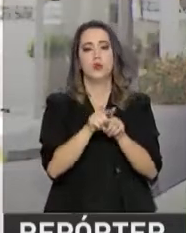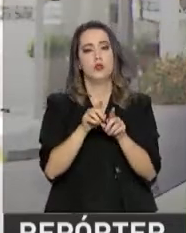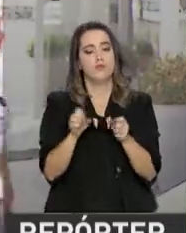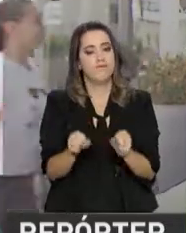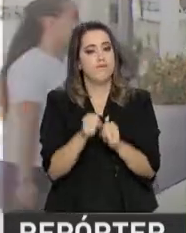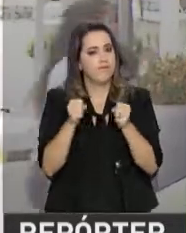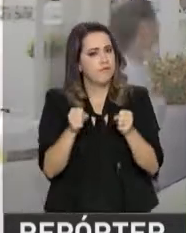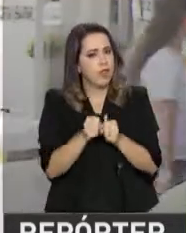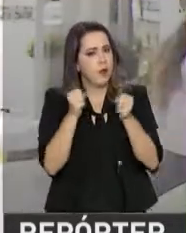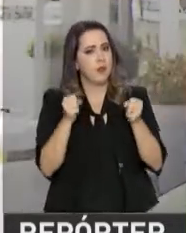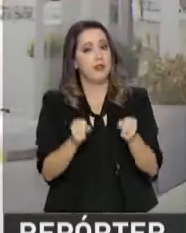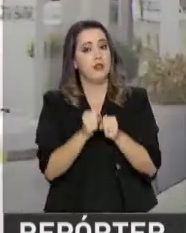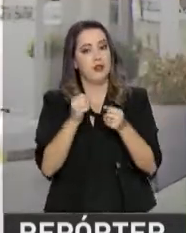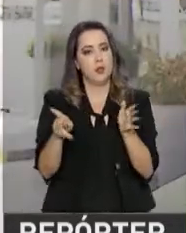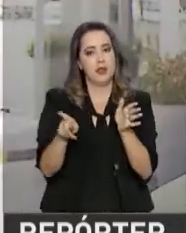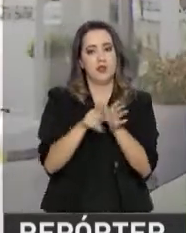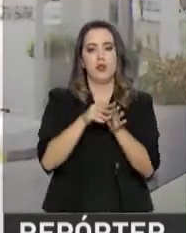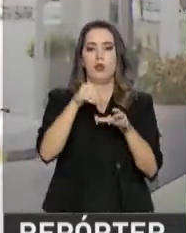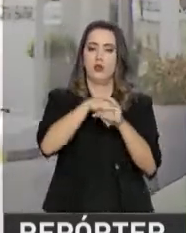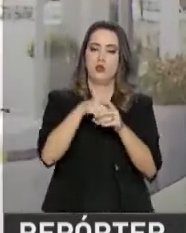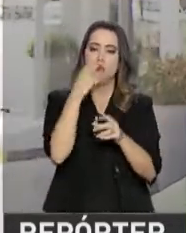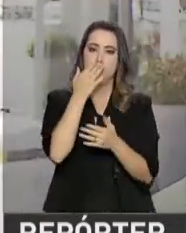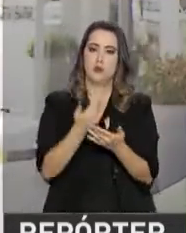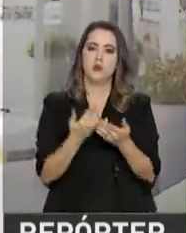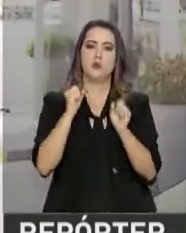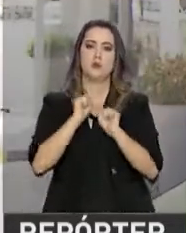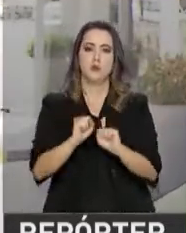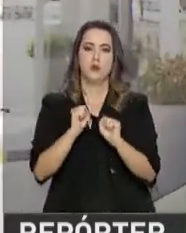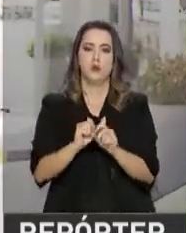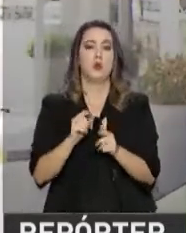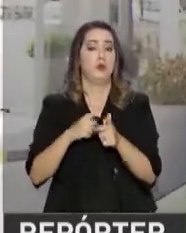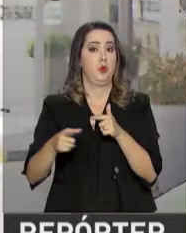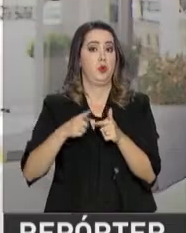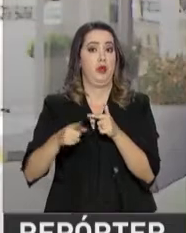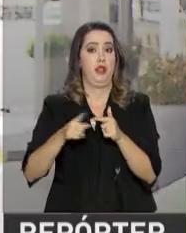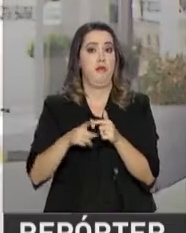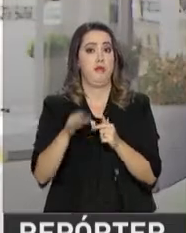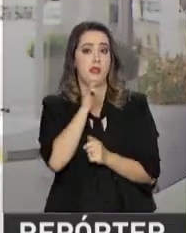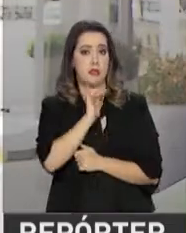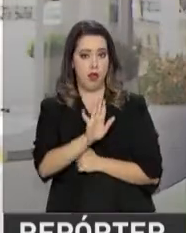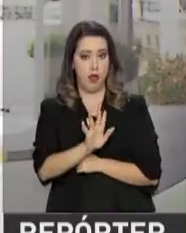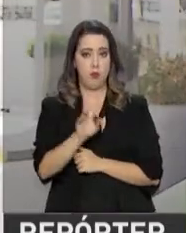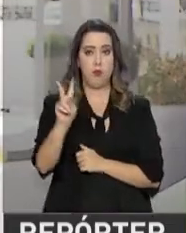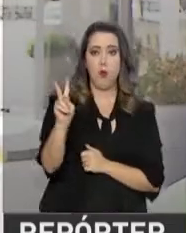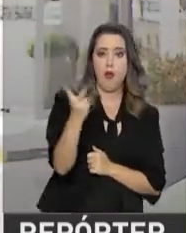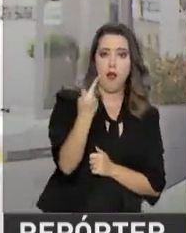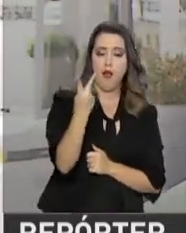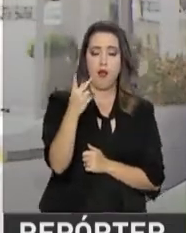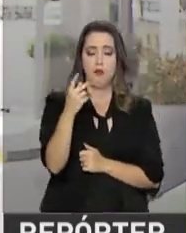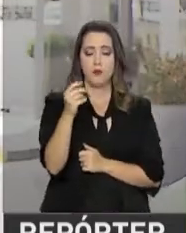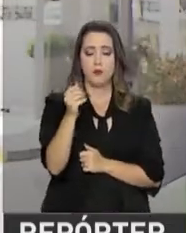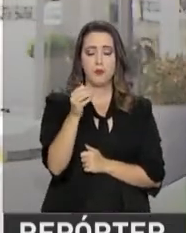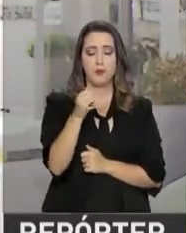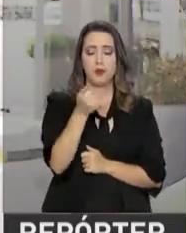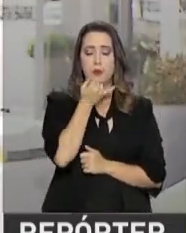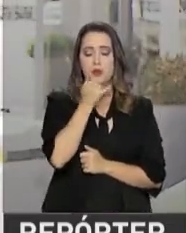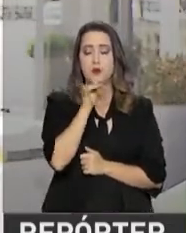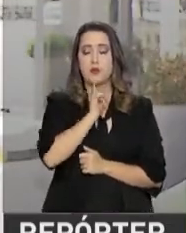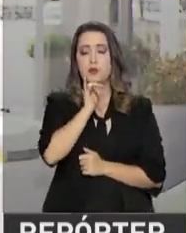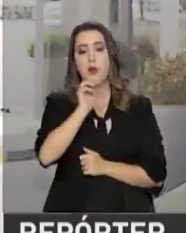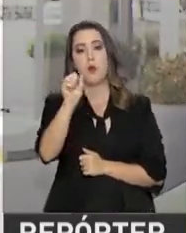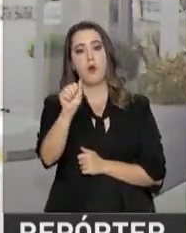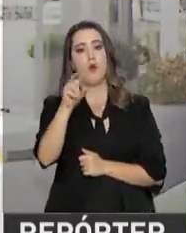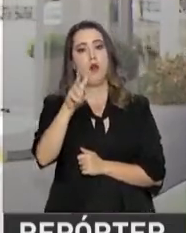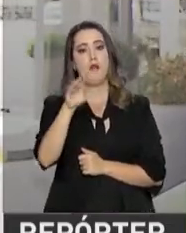destruída no sangue isso faz com que possa dar um avc porque é vamos dizer que são os elementos do